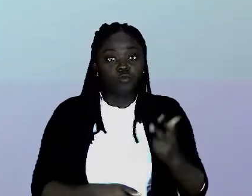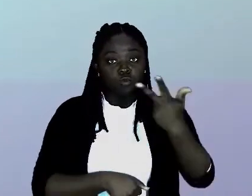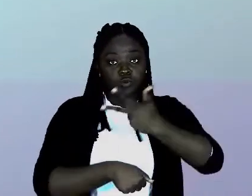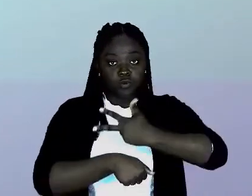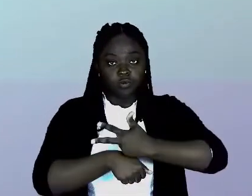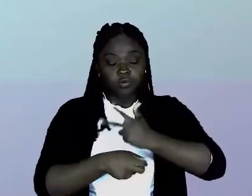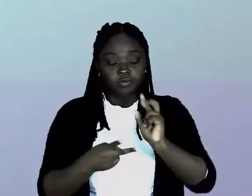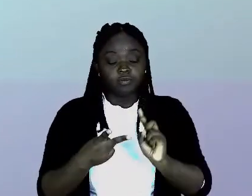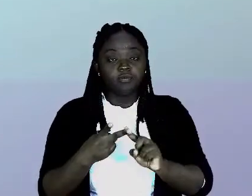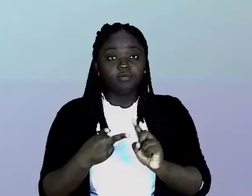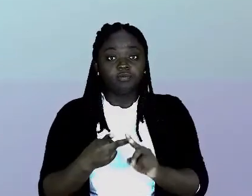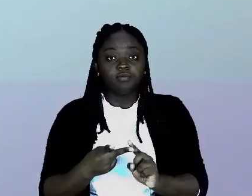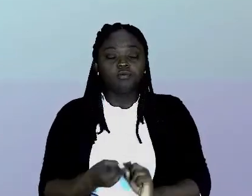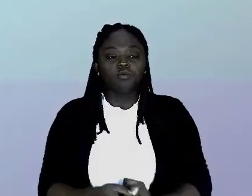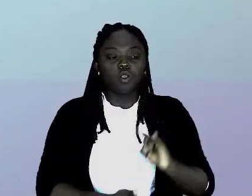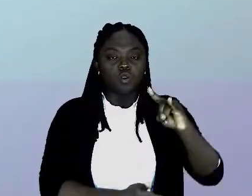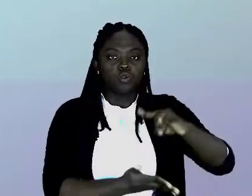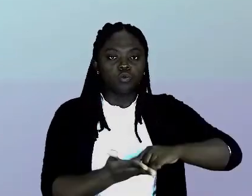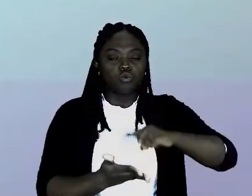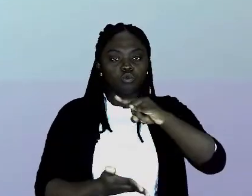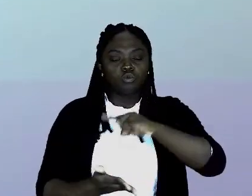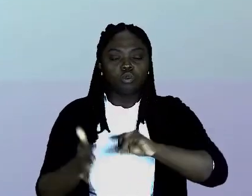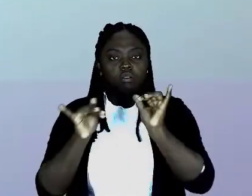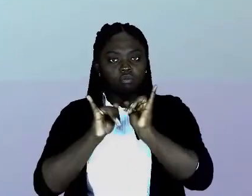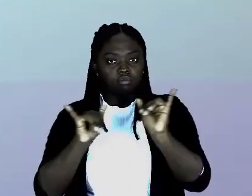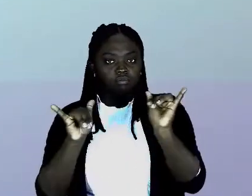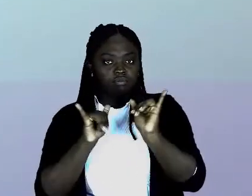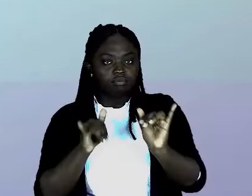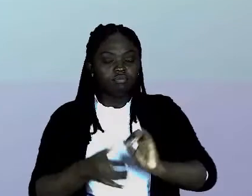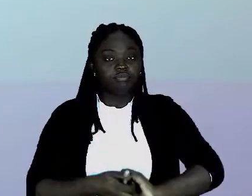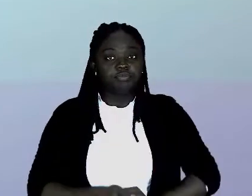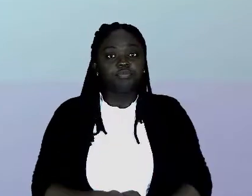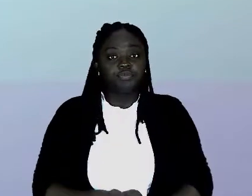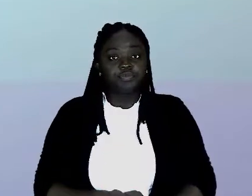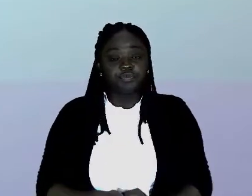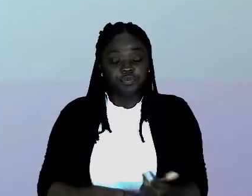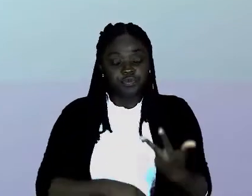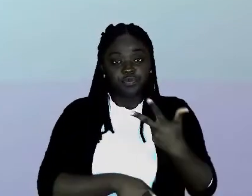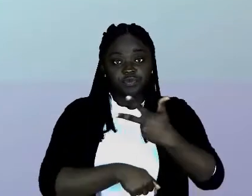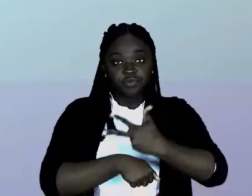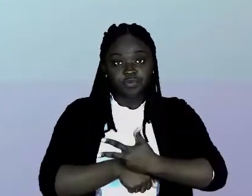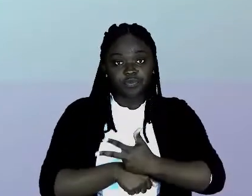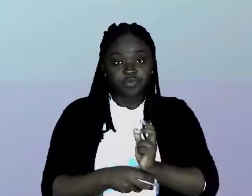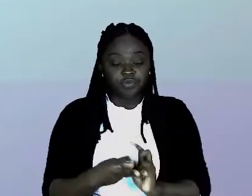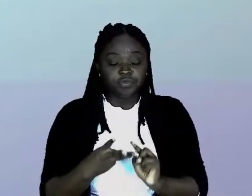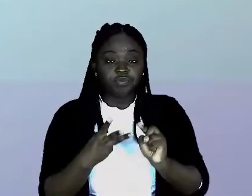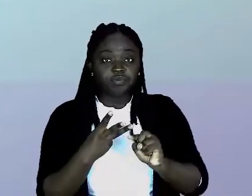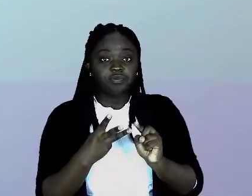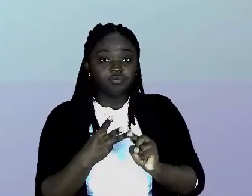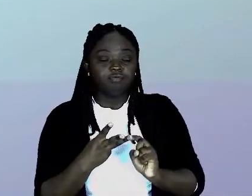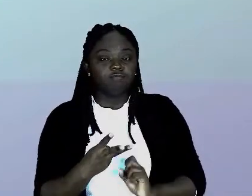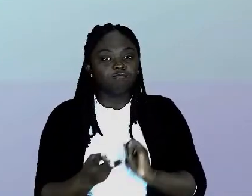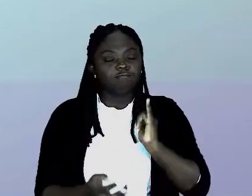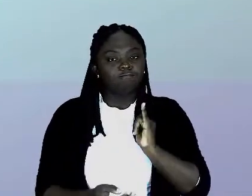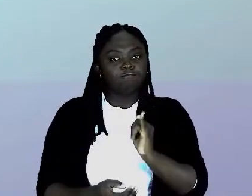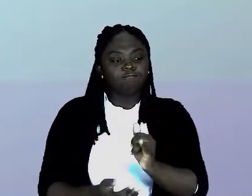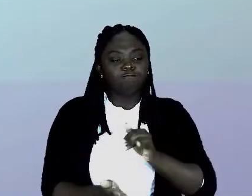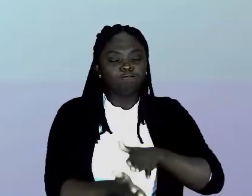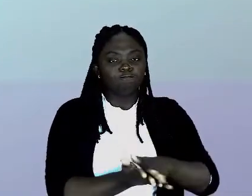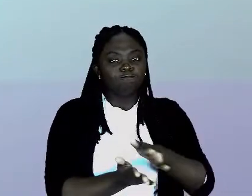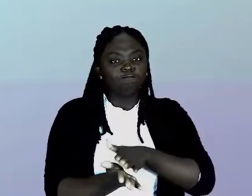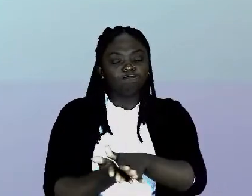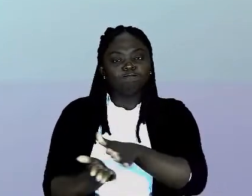2, sobre as receitas de campanha. No vídeo 3, falamos sobre os gastos